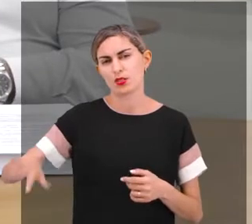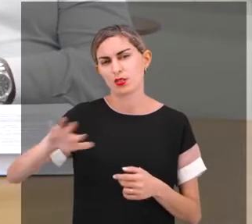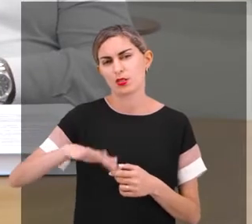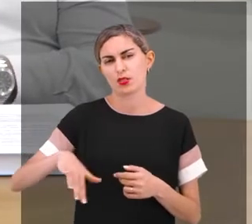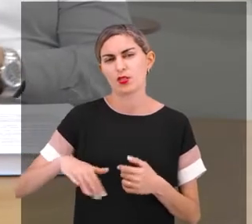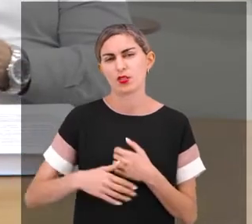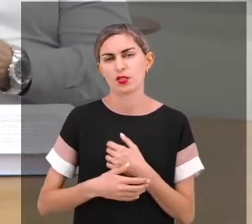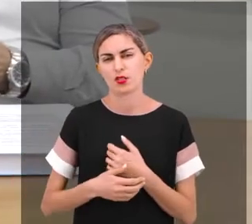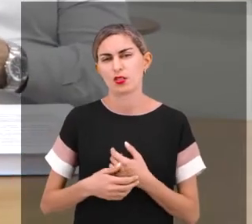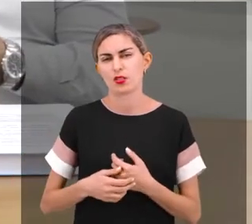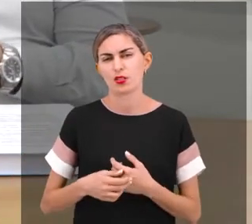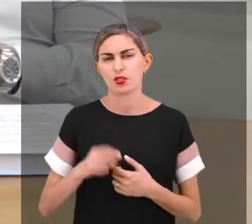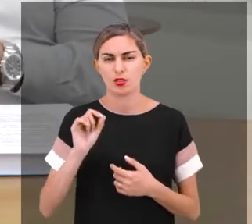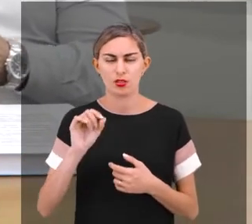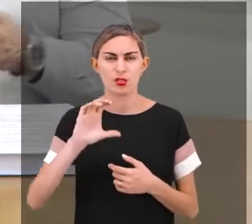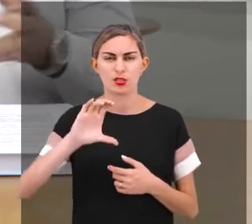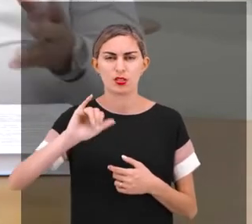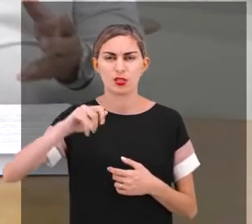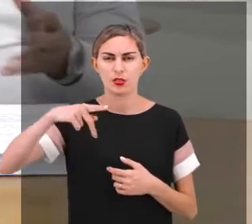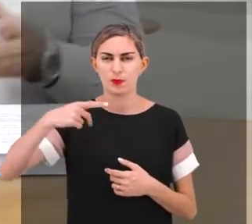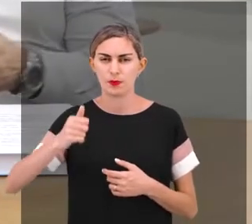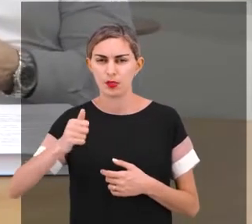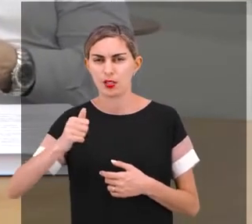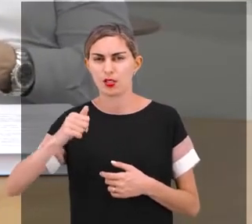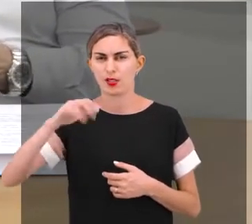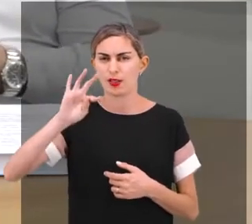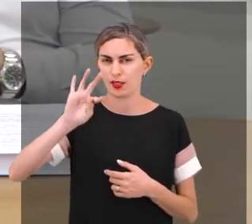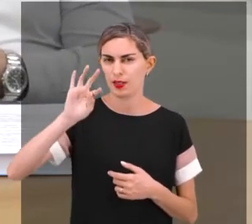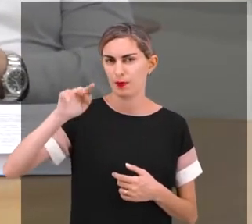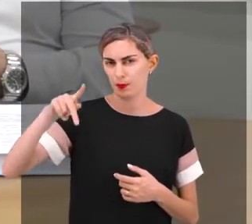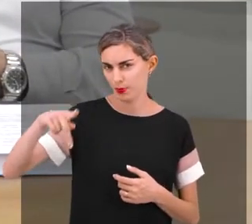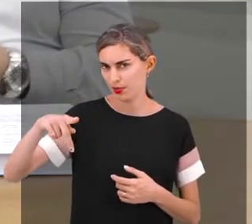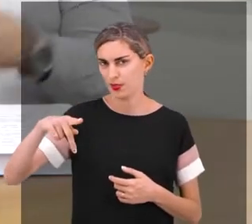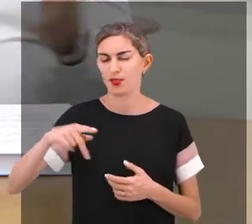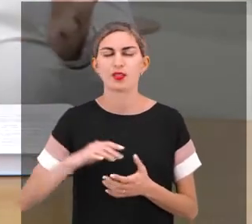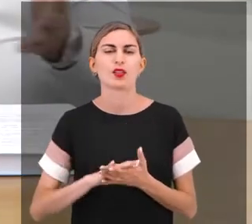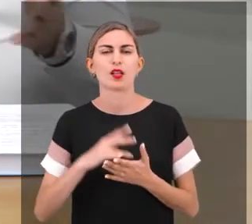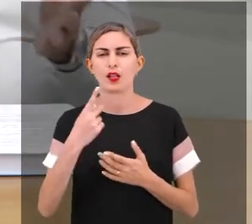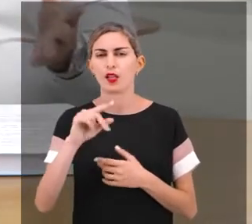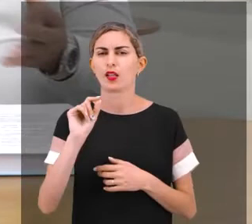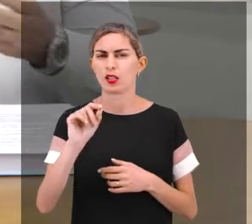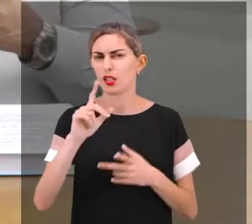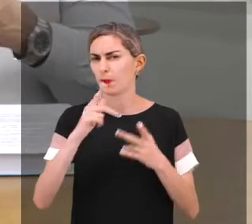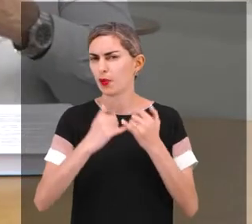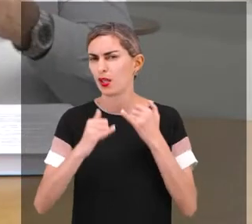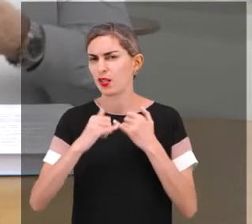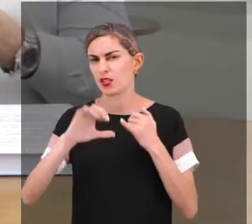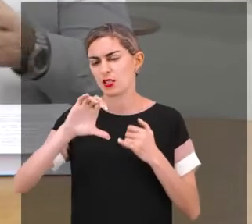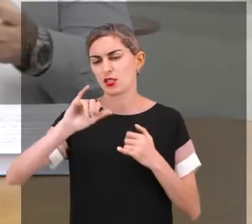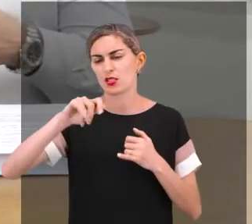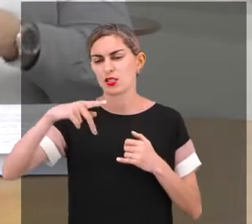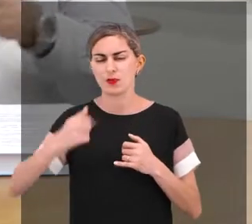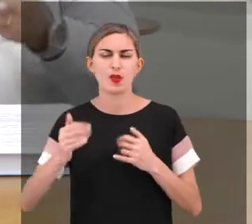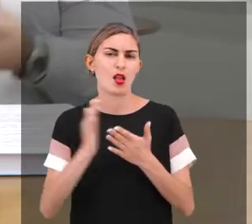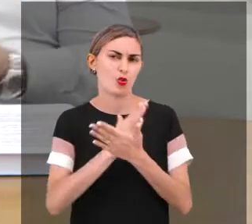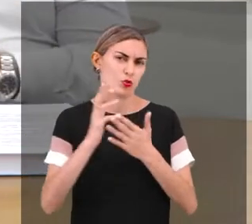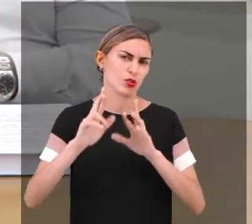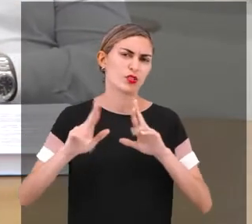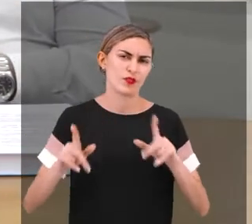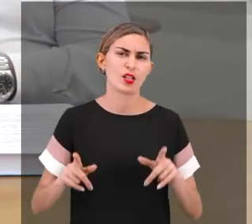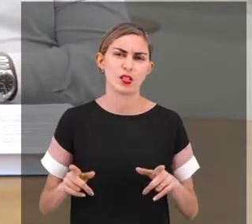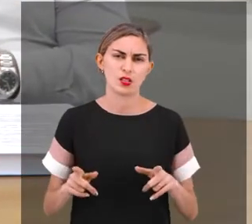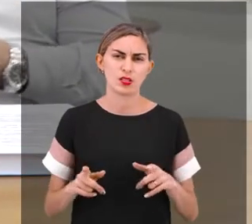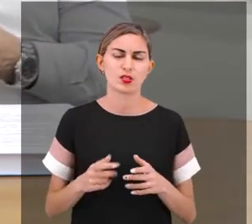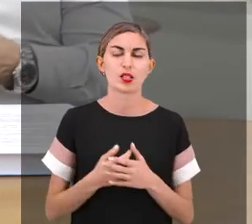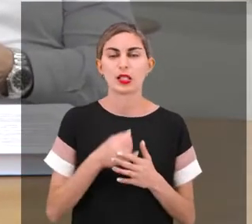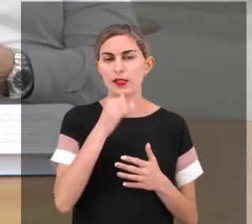ambiente. Que é a CIPA-TP, né? É como se fosse a CIPA. Tem algumas